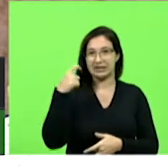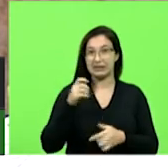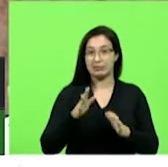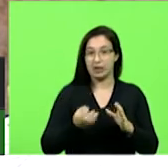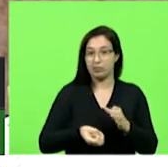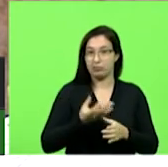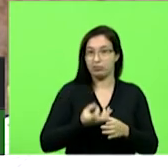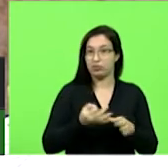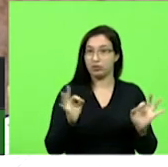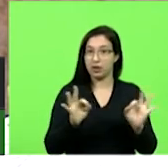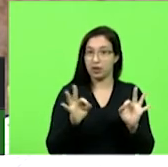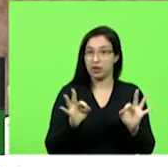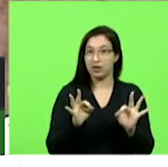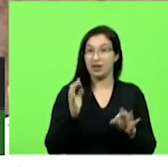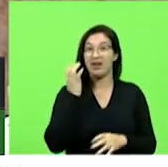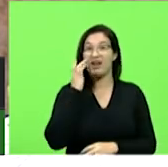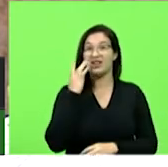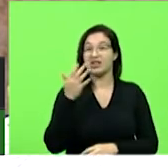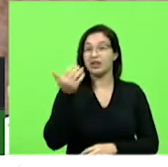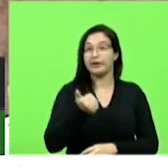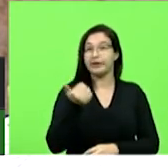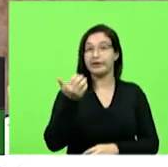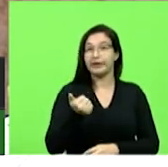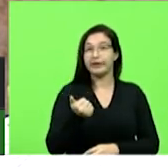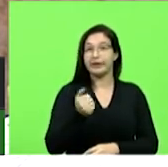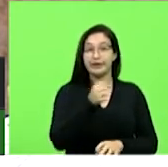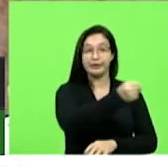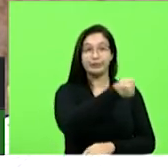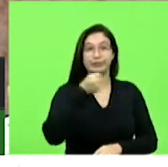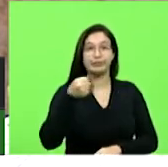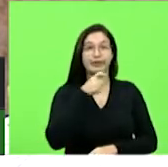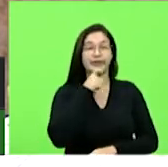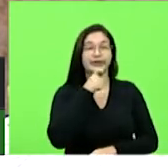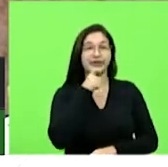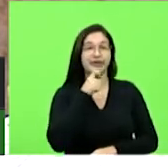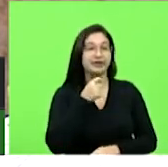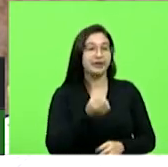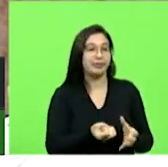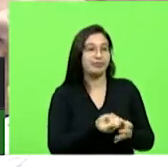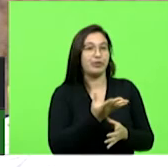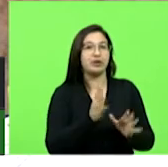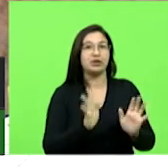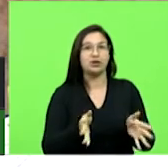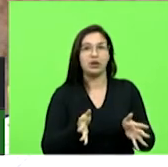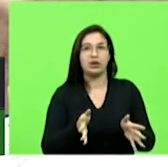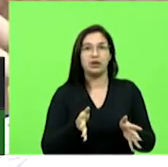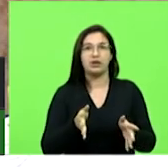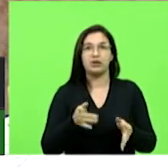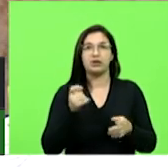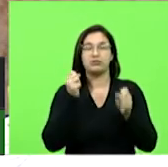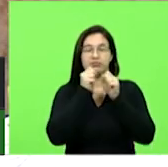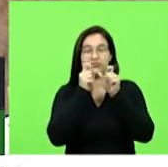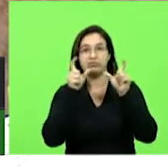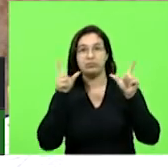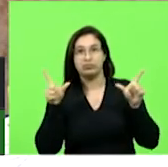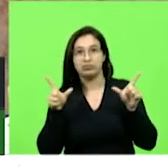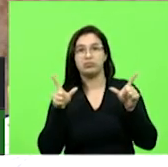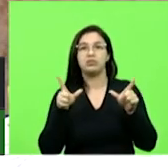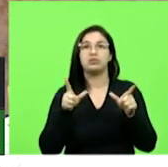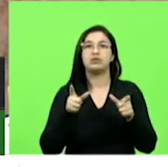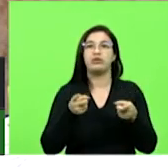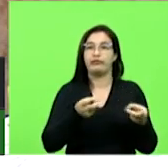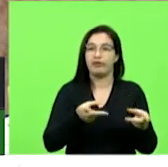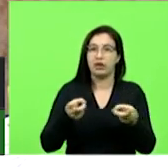produtivo, acha que o leite vem da geladeira. Não sabe o quanto é difícil produzir, acordar cedo, envasar o leite, vender,